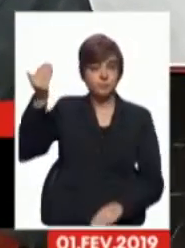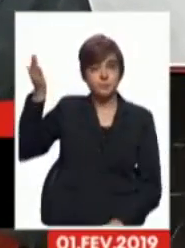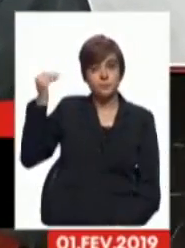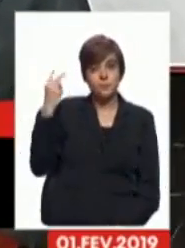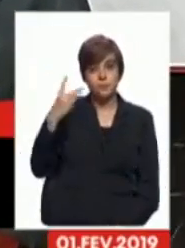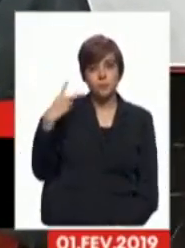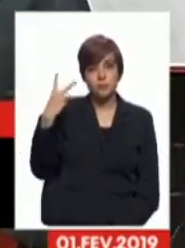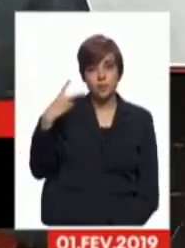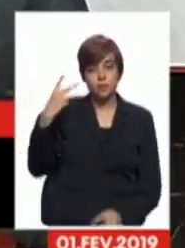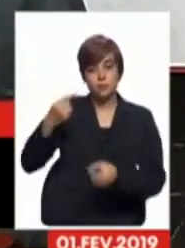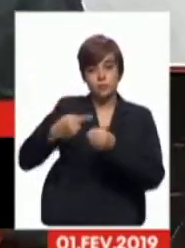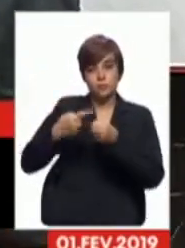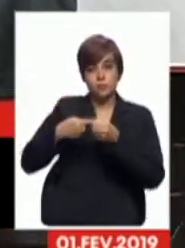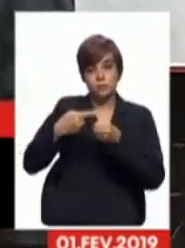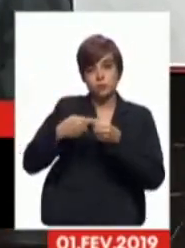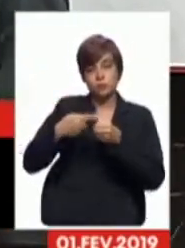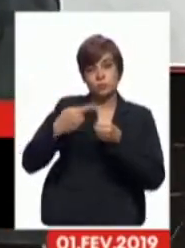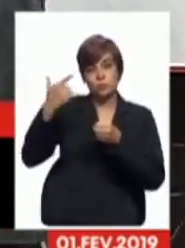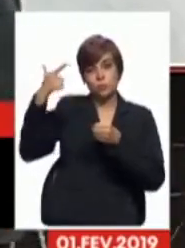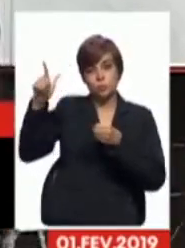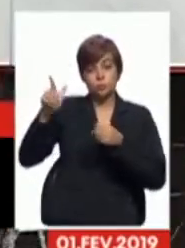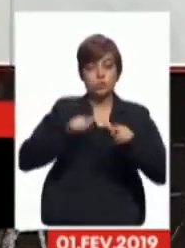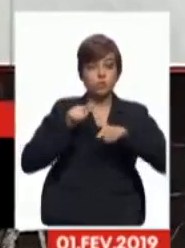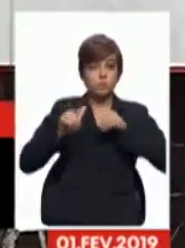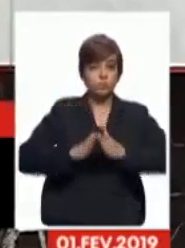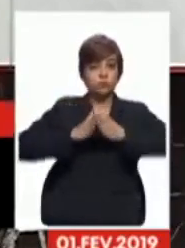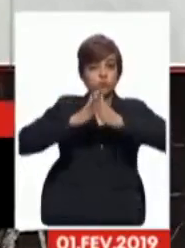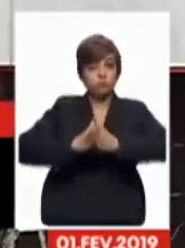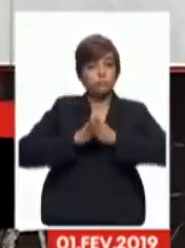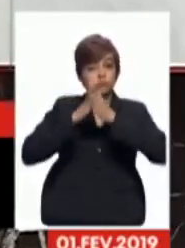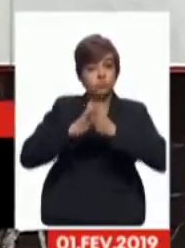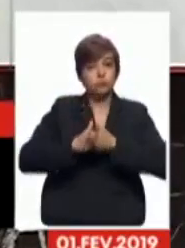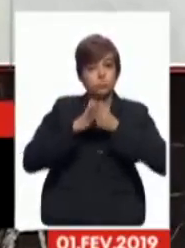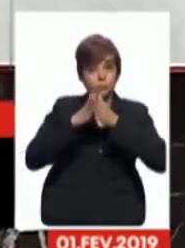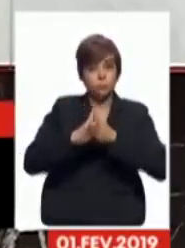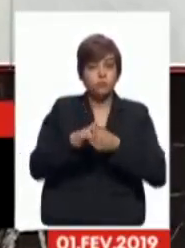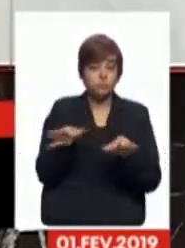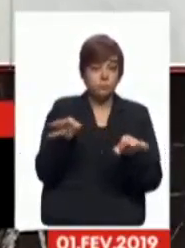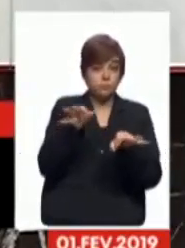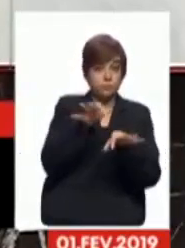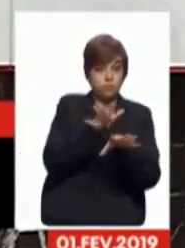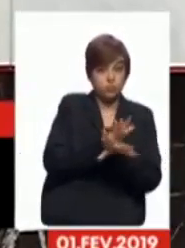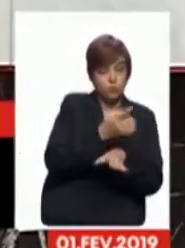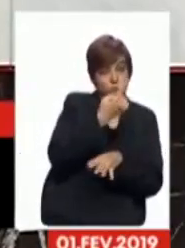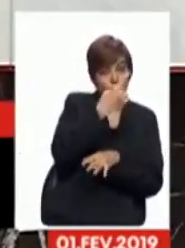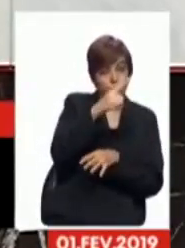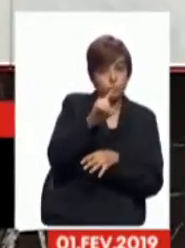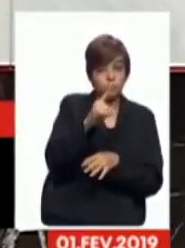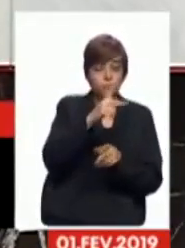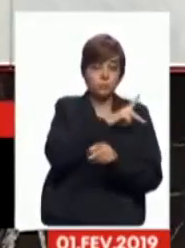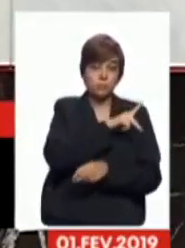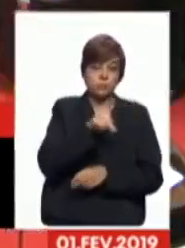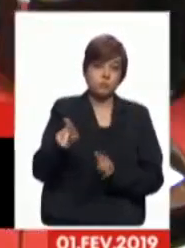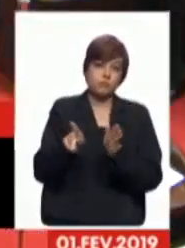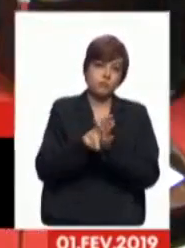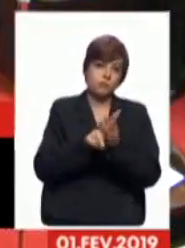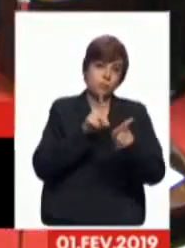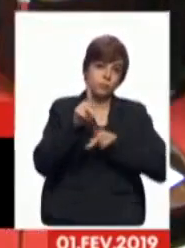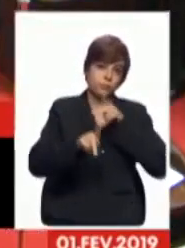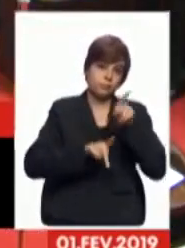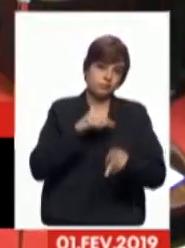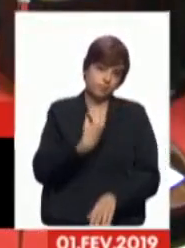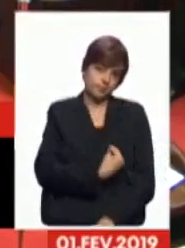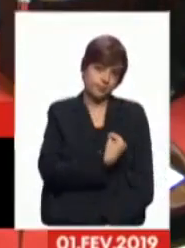Itaúbim, trabalha pelo Vale do Jequitinhonha e encerrou a última legislatura como presidente da Comissão de Participação Popular.